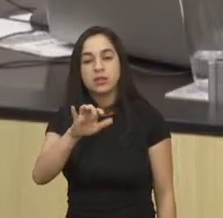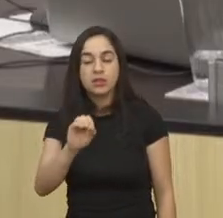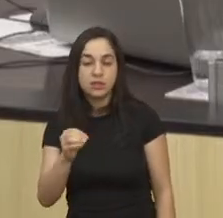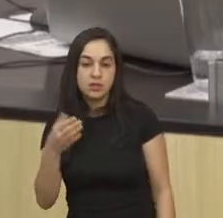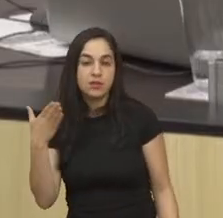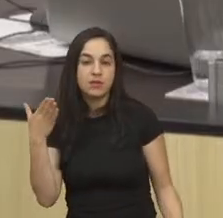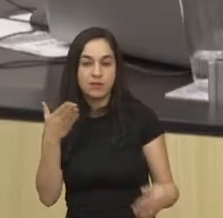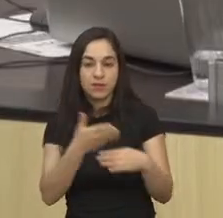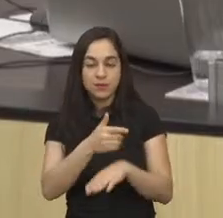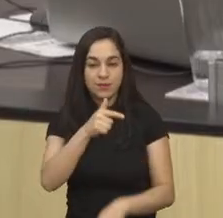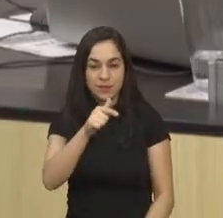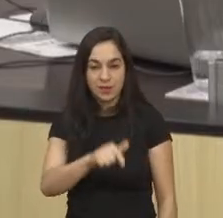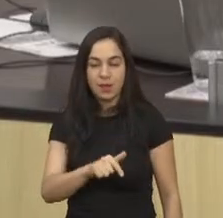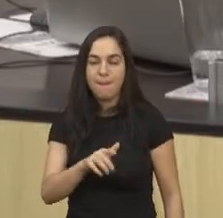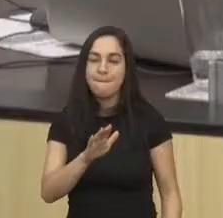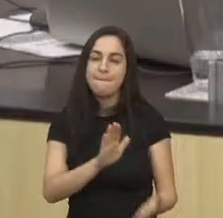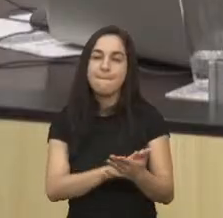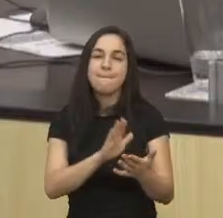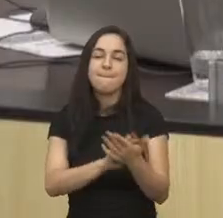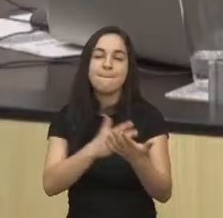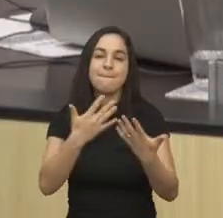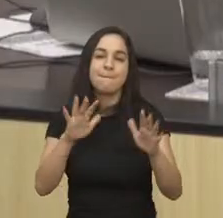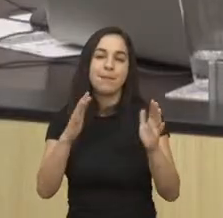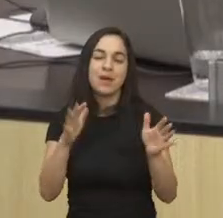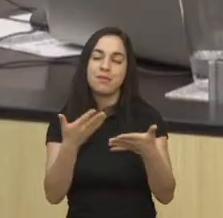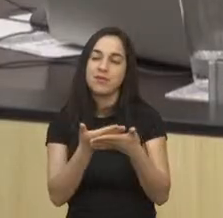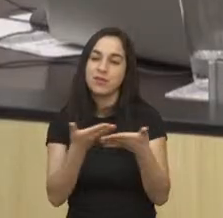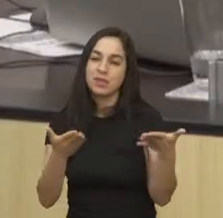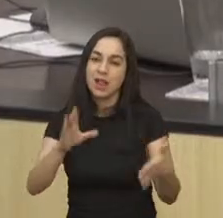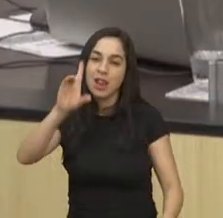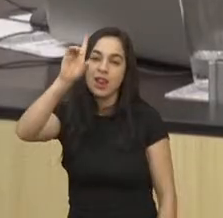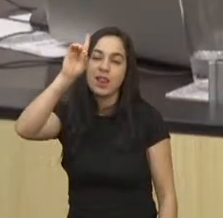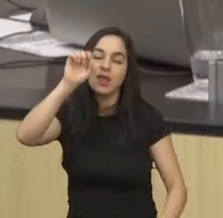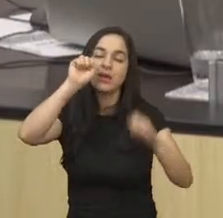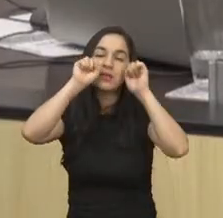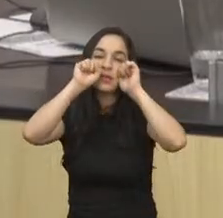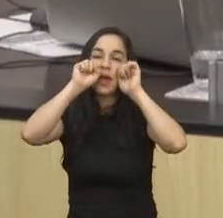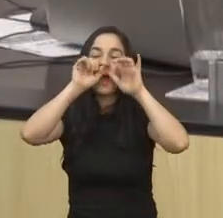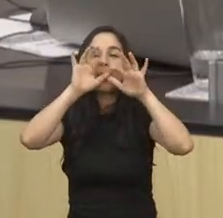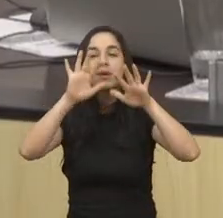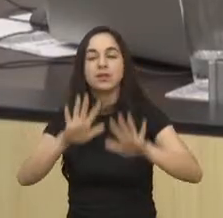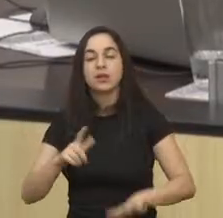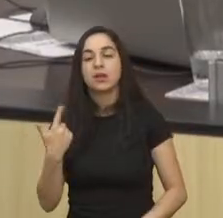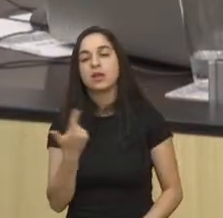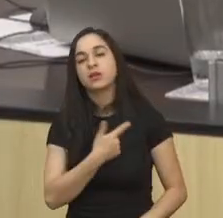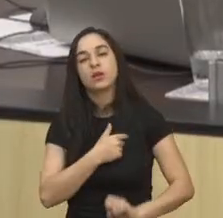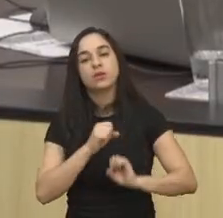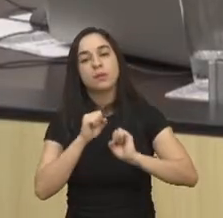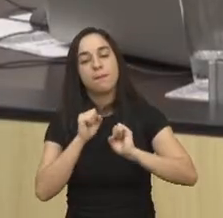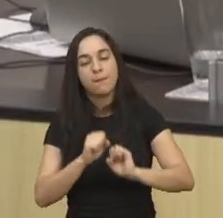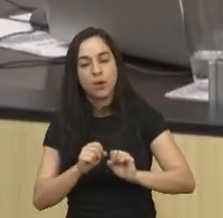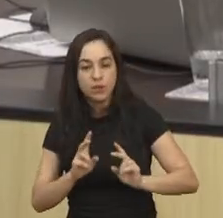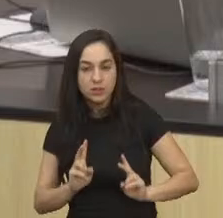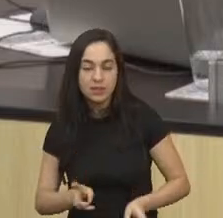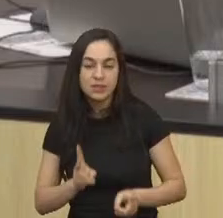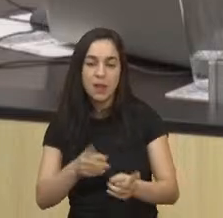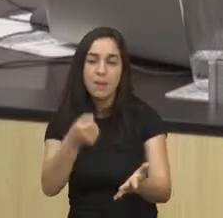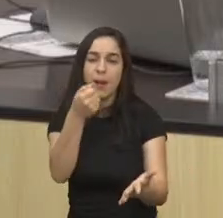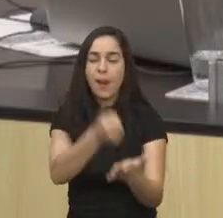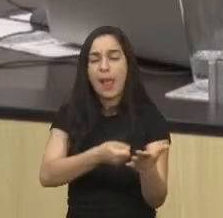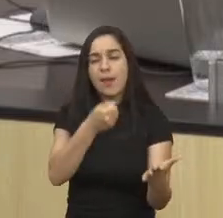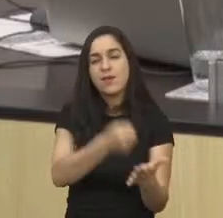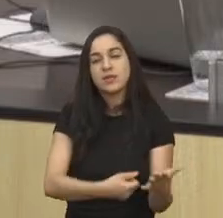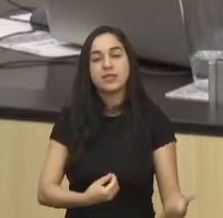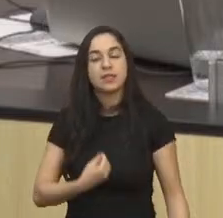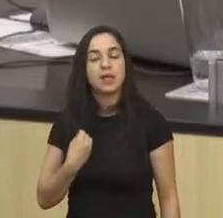aí no Vale do Paraíba. Parabéns a vocês dois, que Deus os abençoe e que nós possamos juntos sempre defender a vida